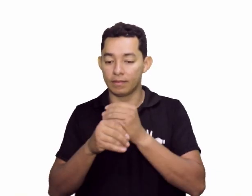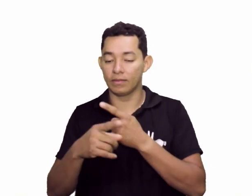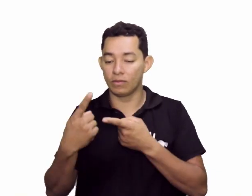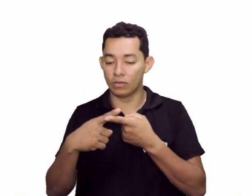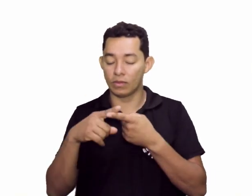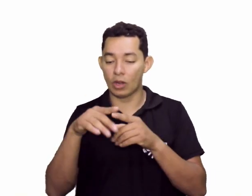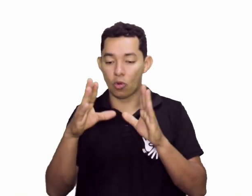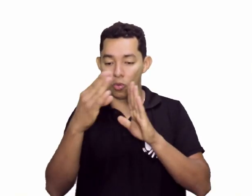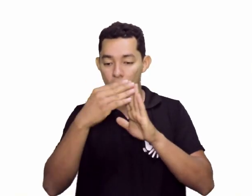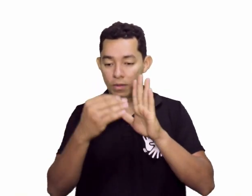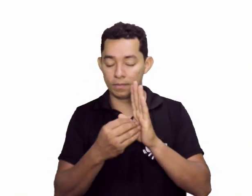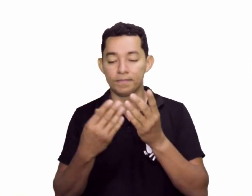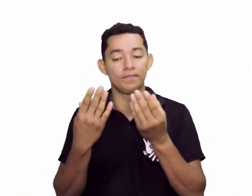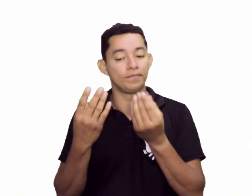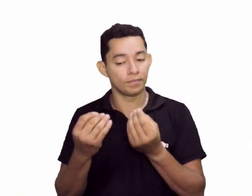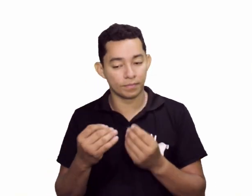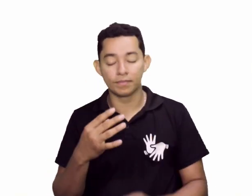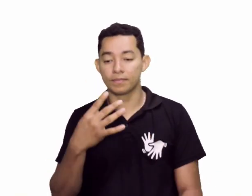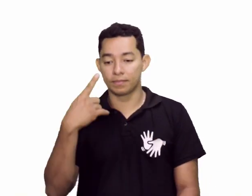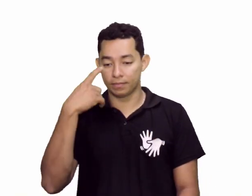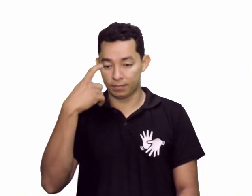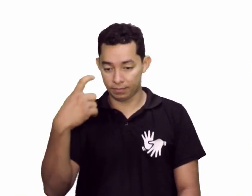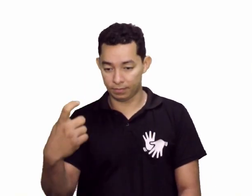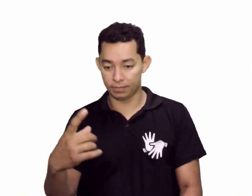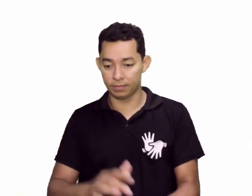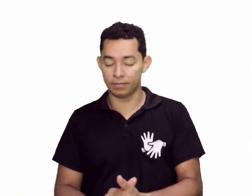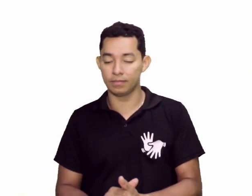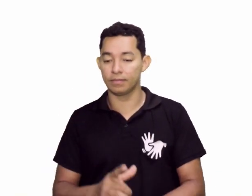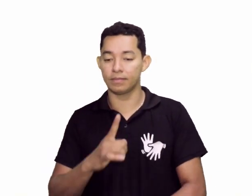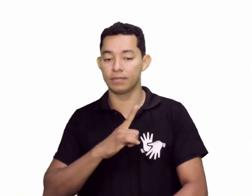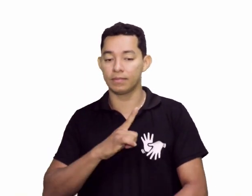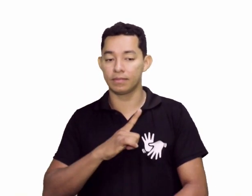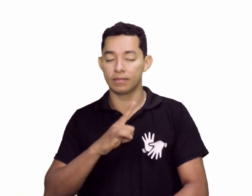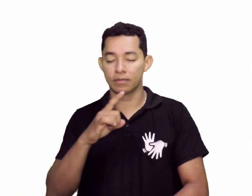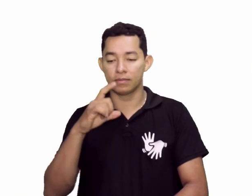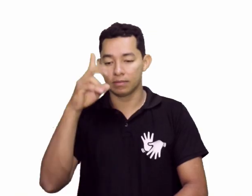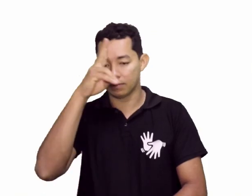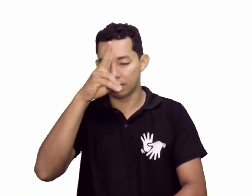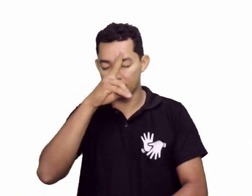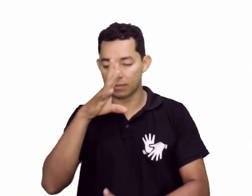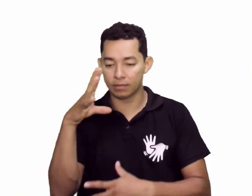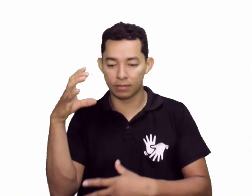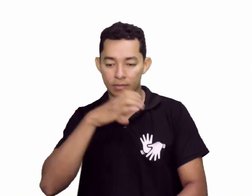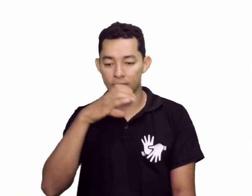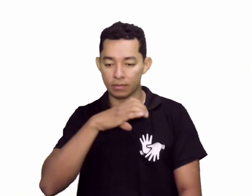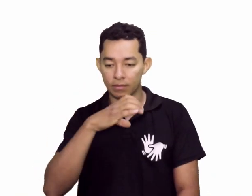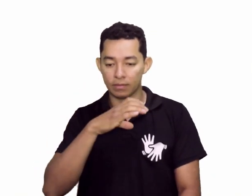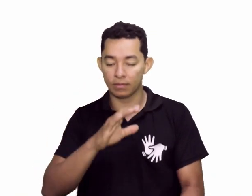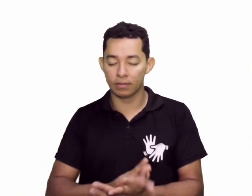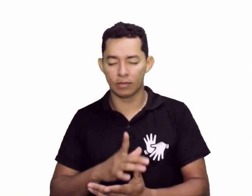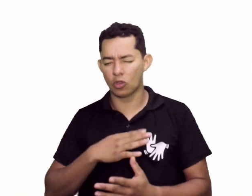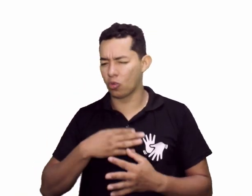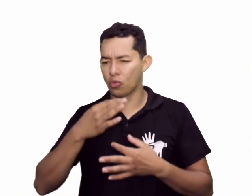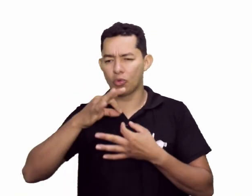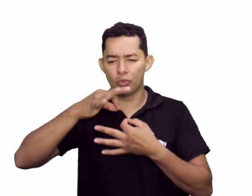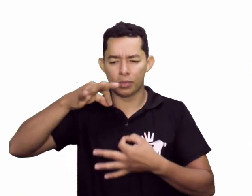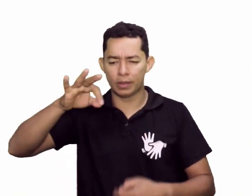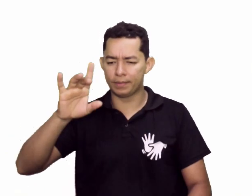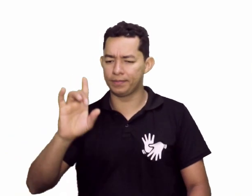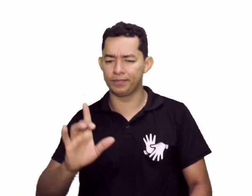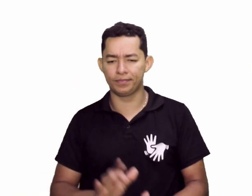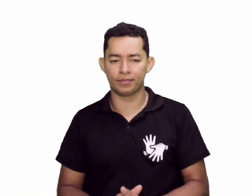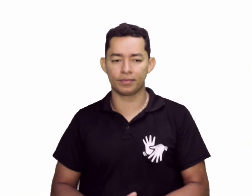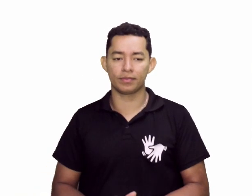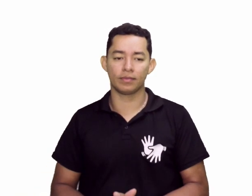muito interessante que a gente tem. Só uma lembrança rápida aqui, né? Não vou nem me alongar muito.